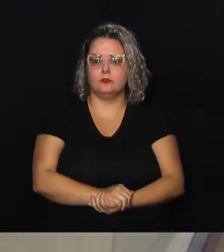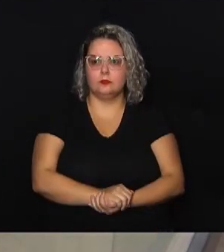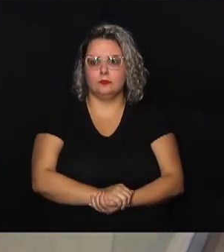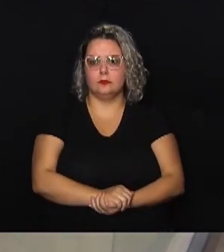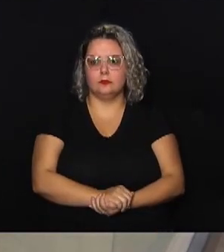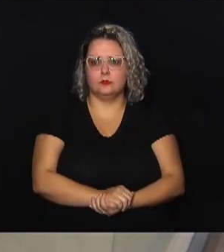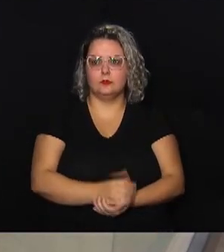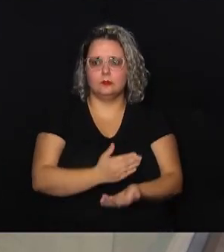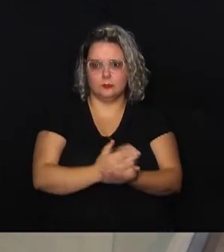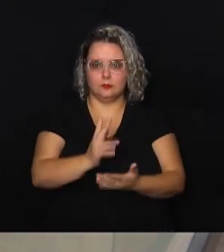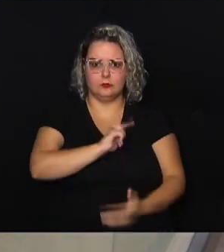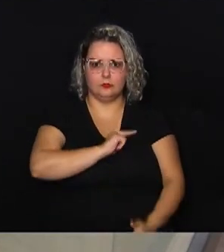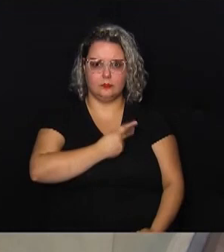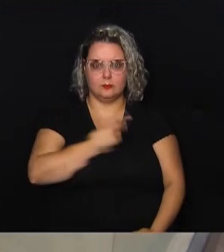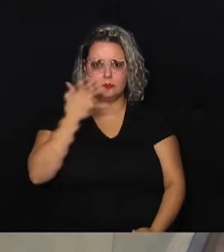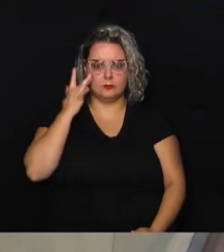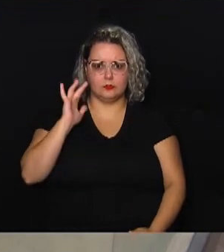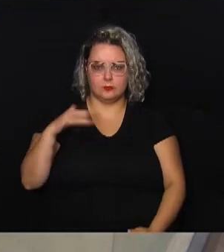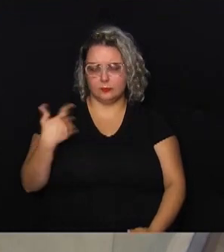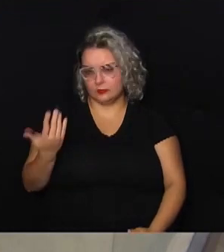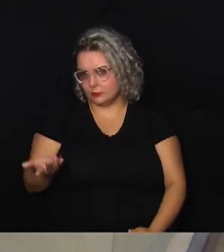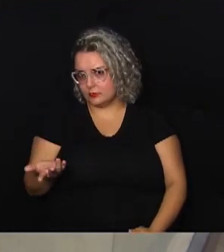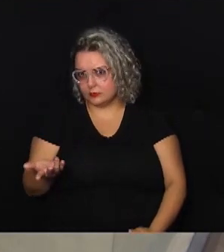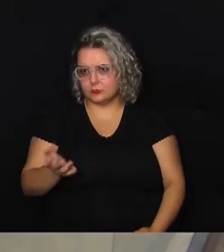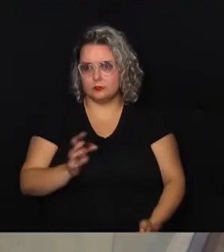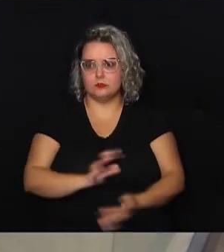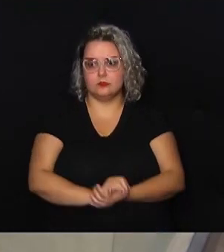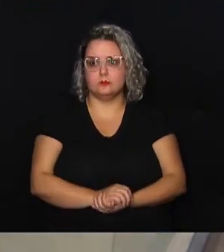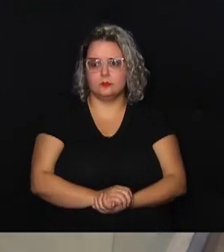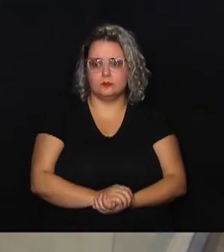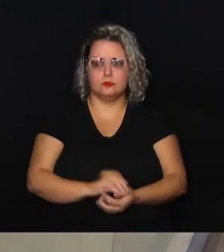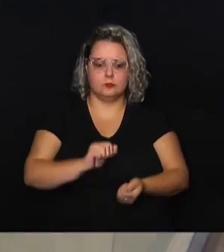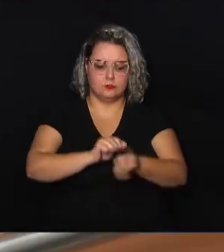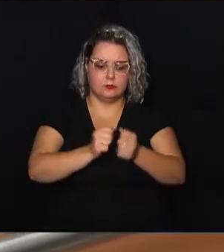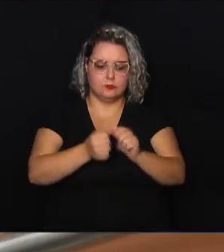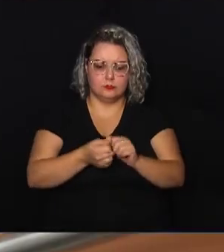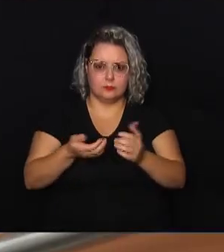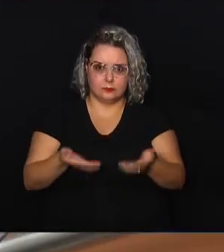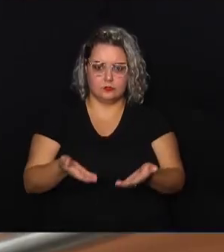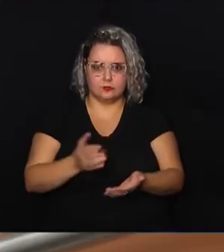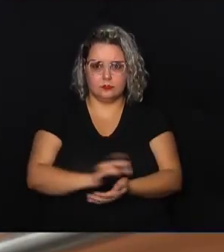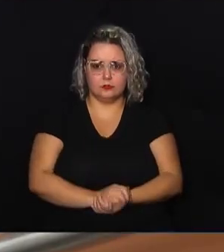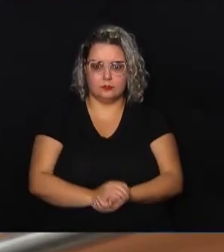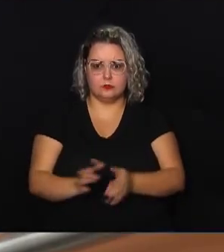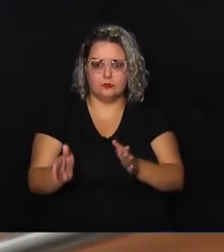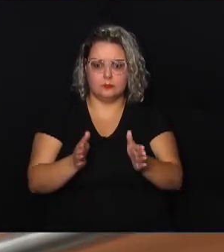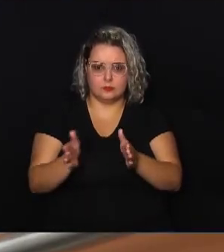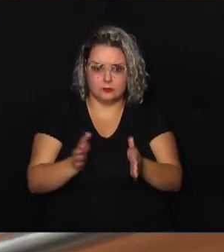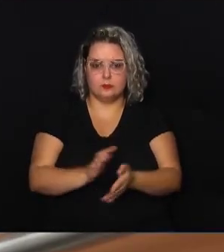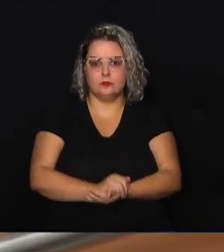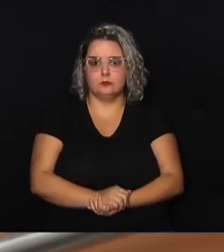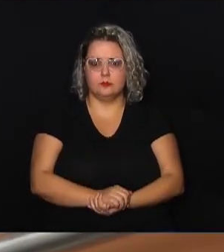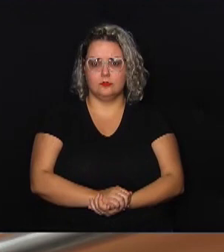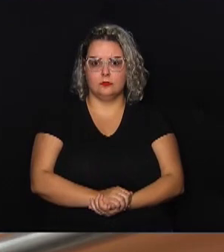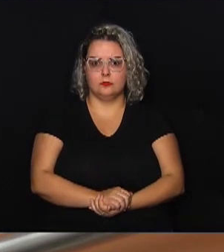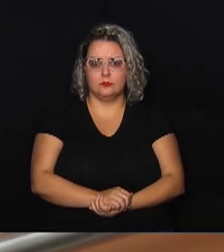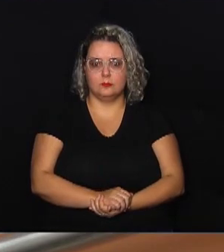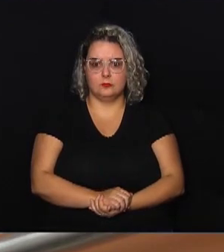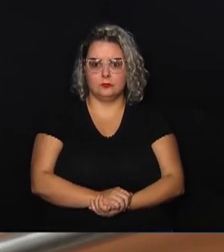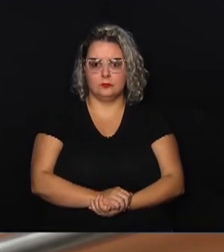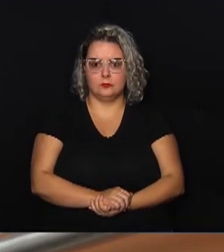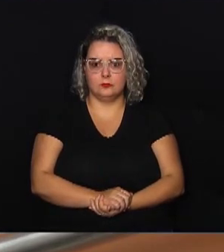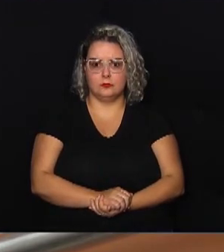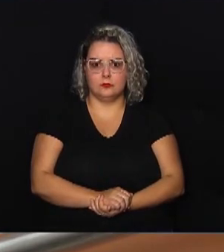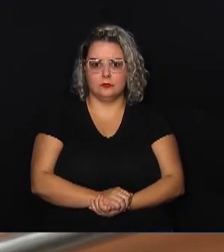pelo Paulo, eu não sei se se encaixaria neste momento, mas